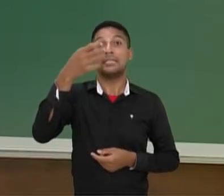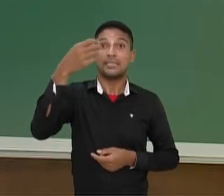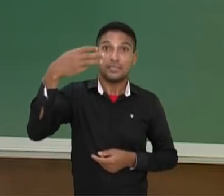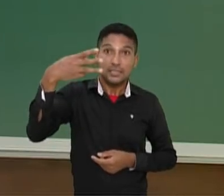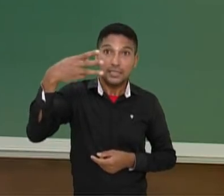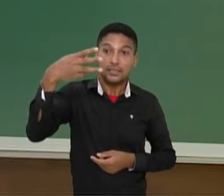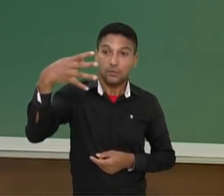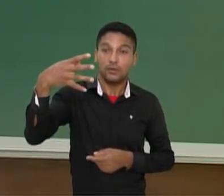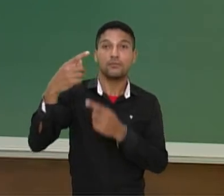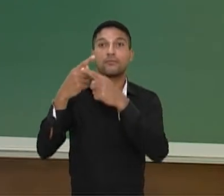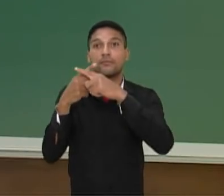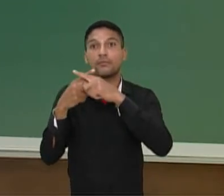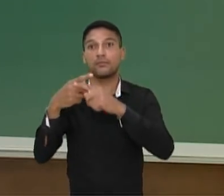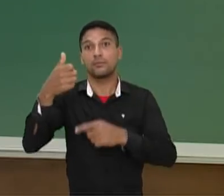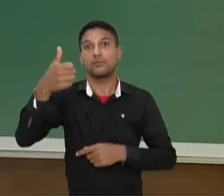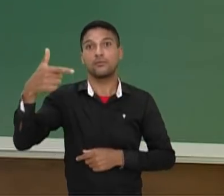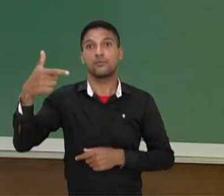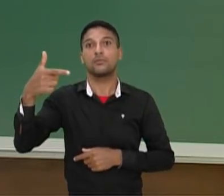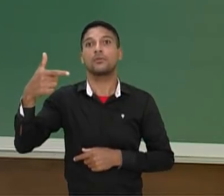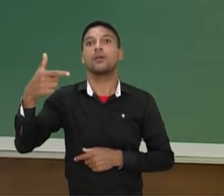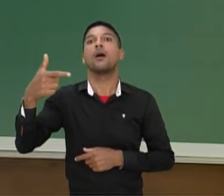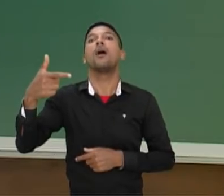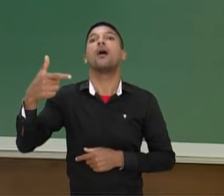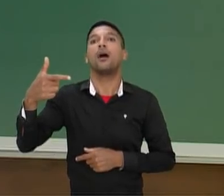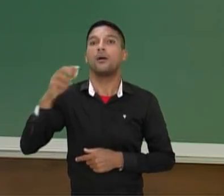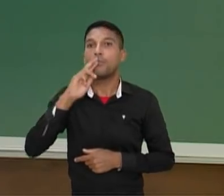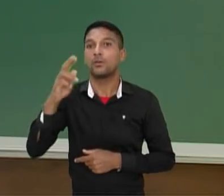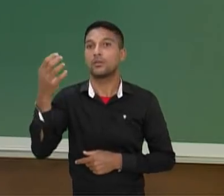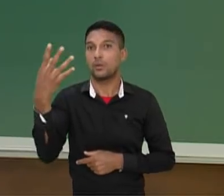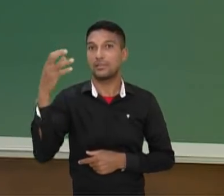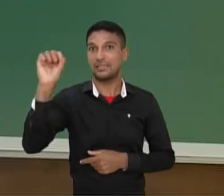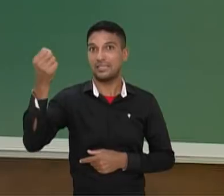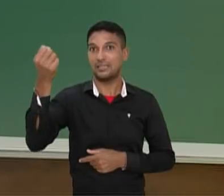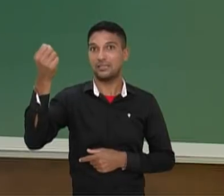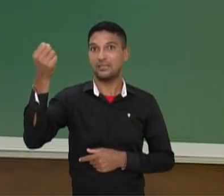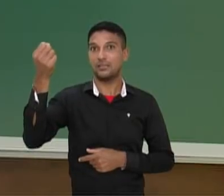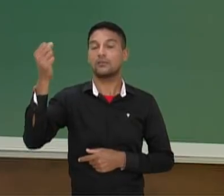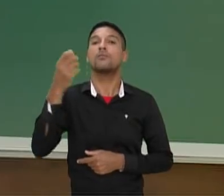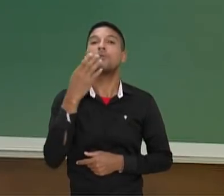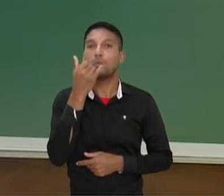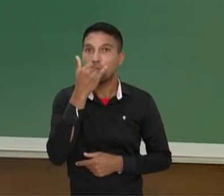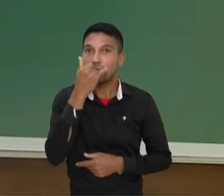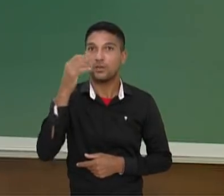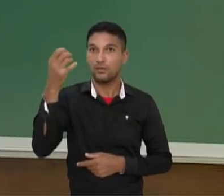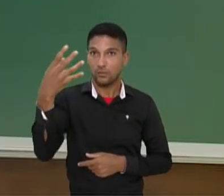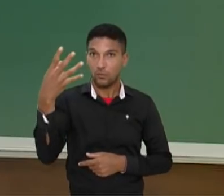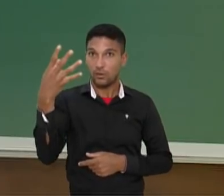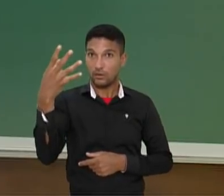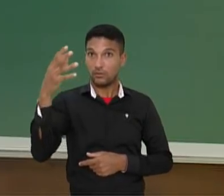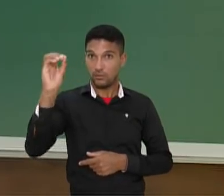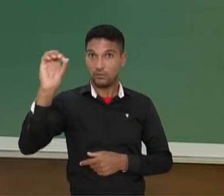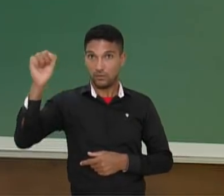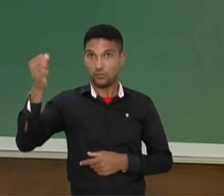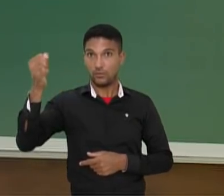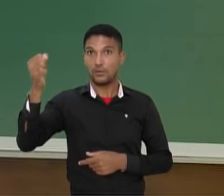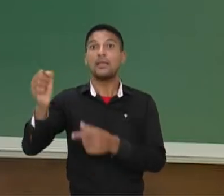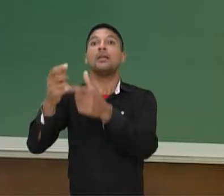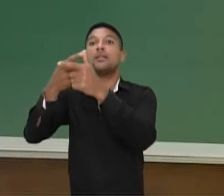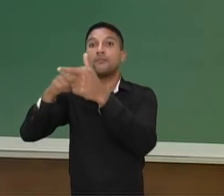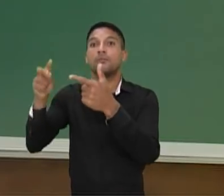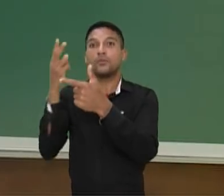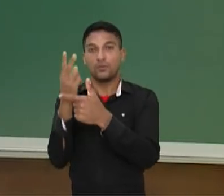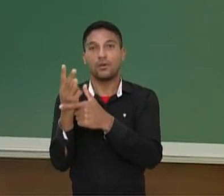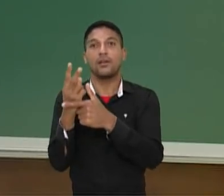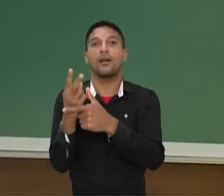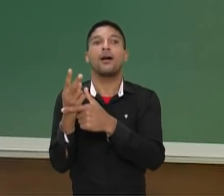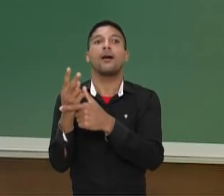12, 408. Metade de 408, 204. É a maior área mesmo,